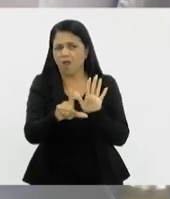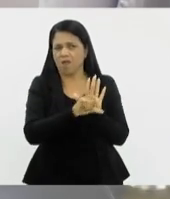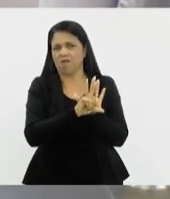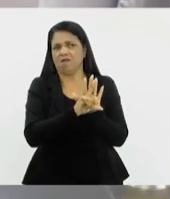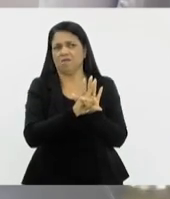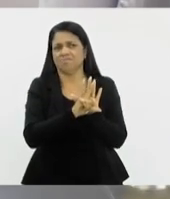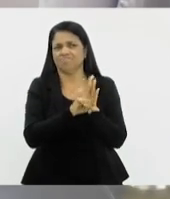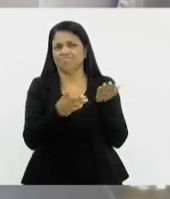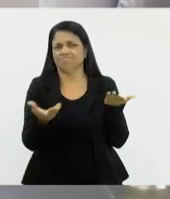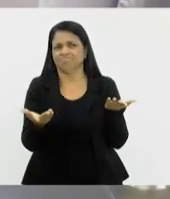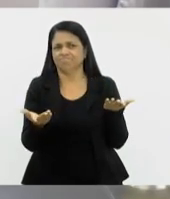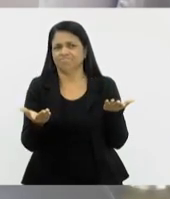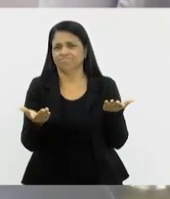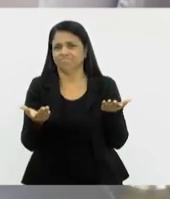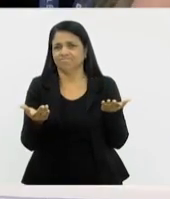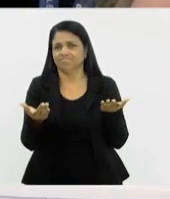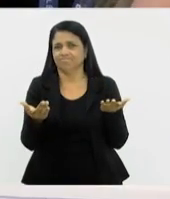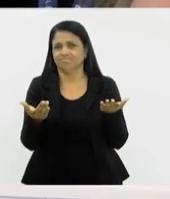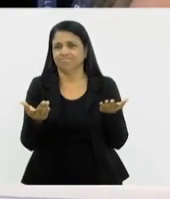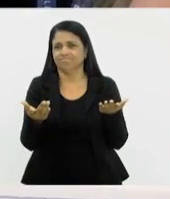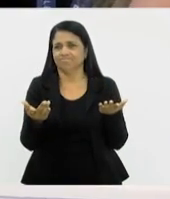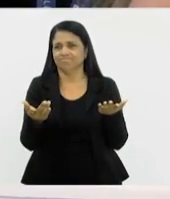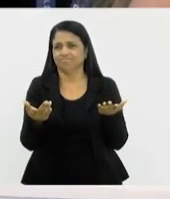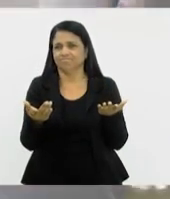aqui na mão, tem muita diferença.